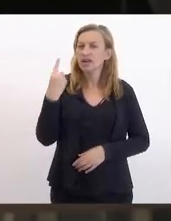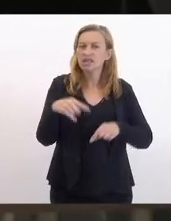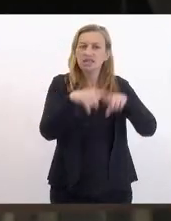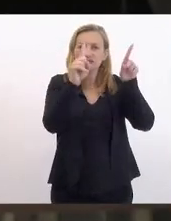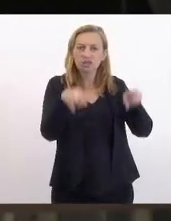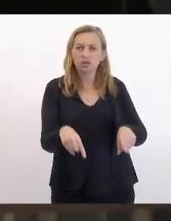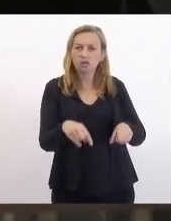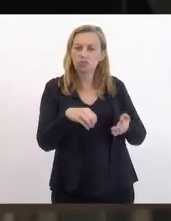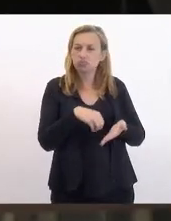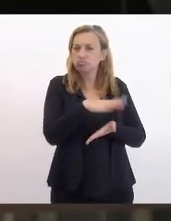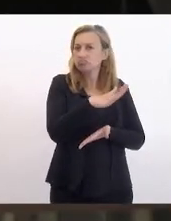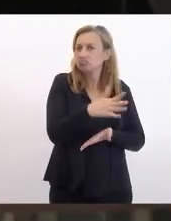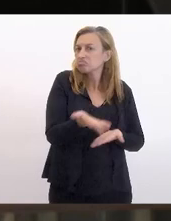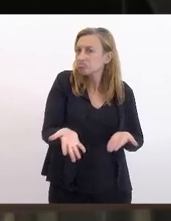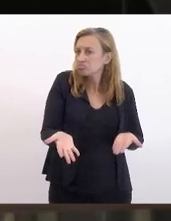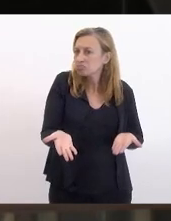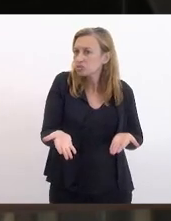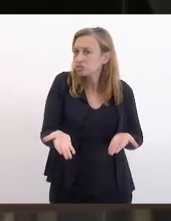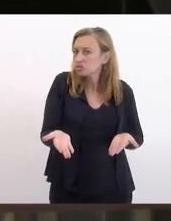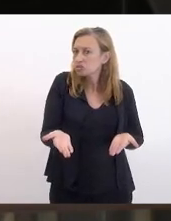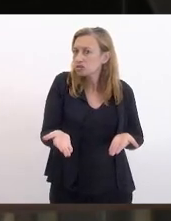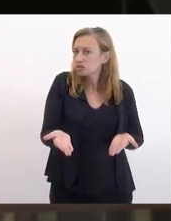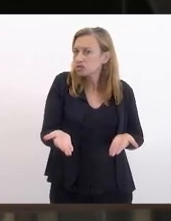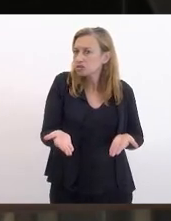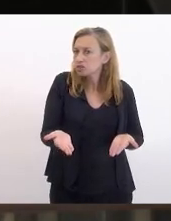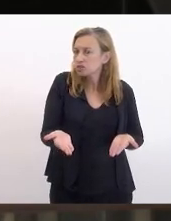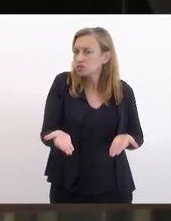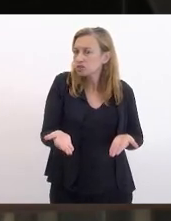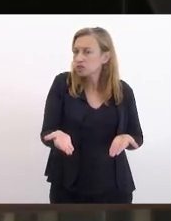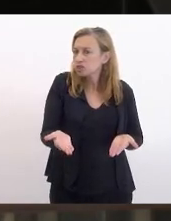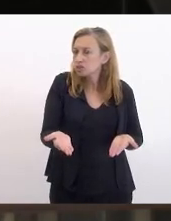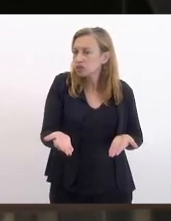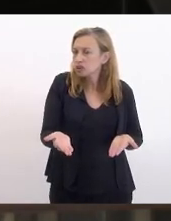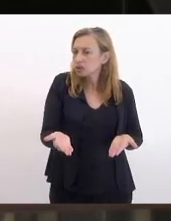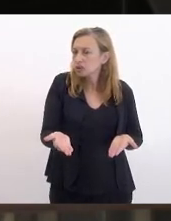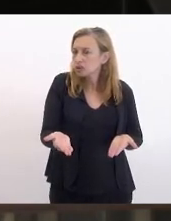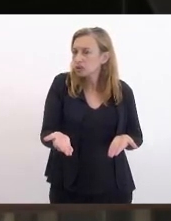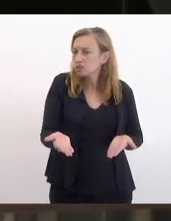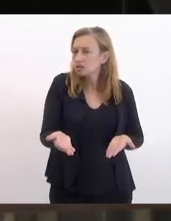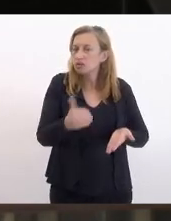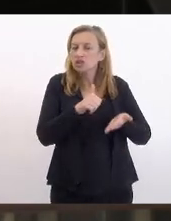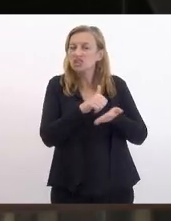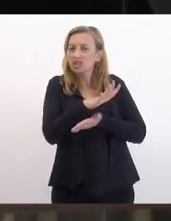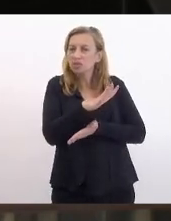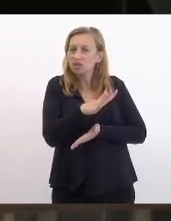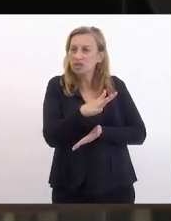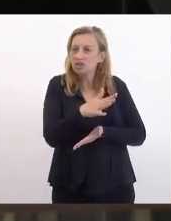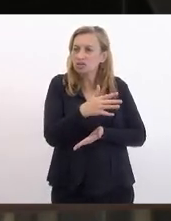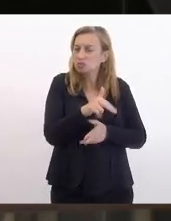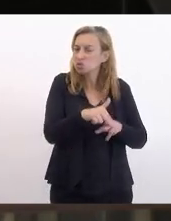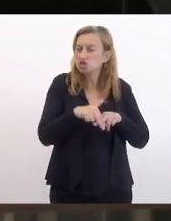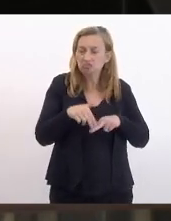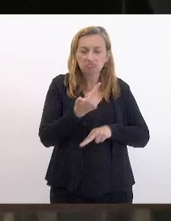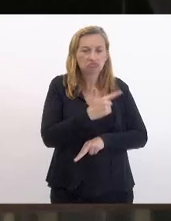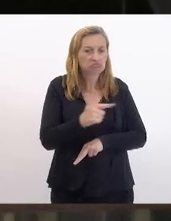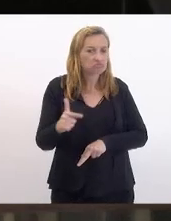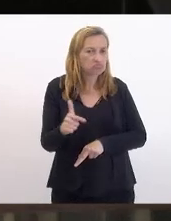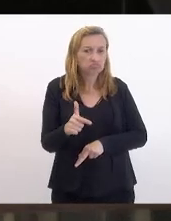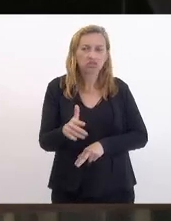demitidos o que foram que foi intermit duhem justamente